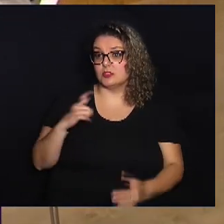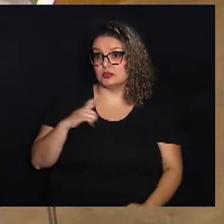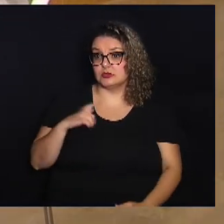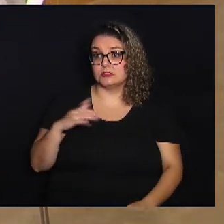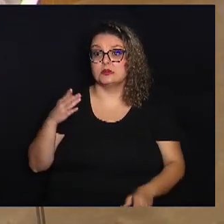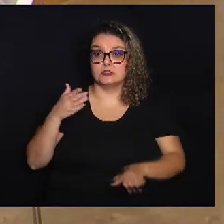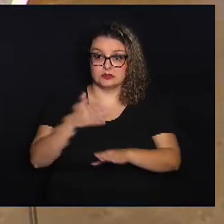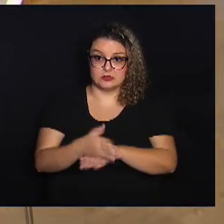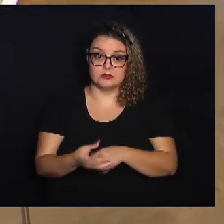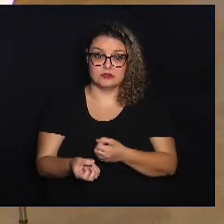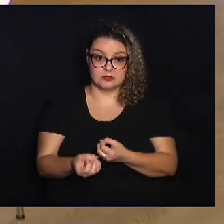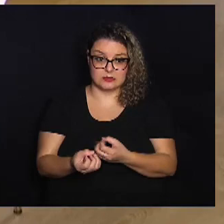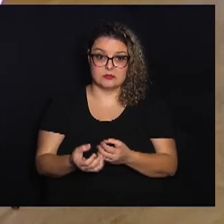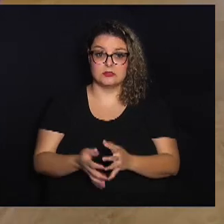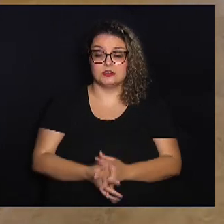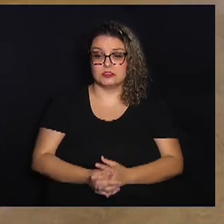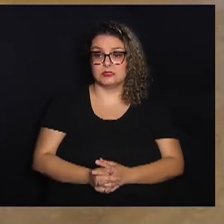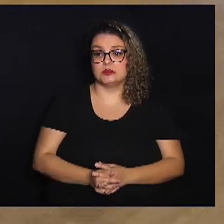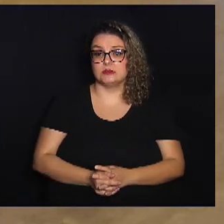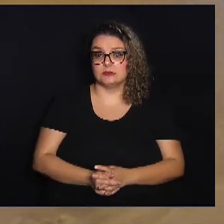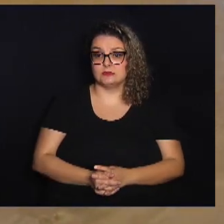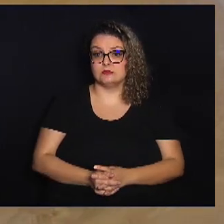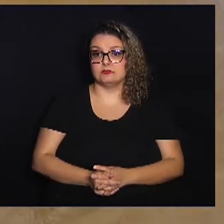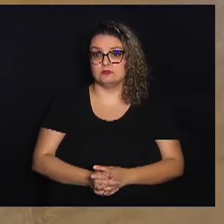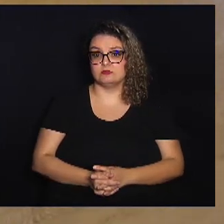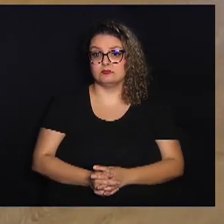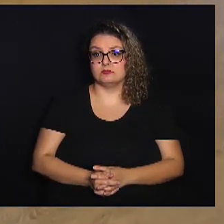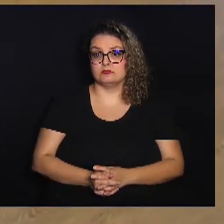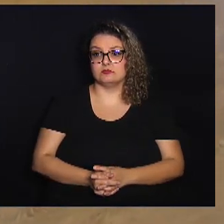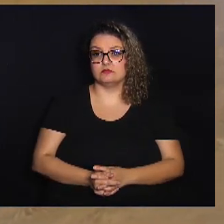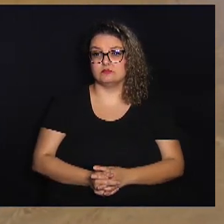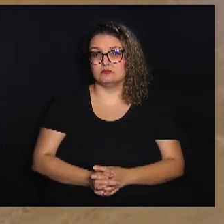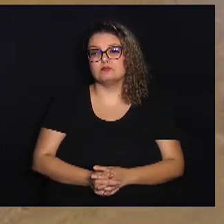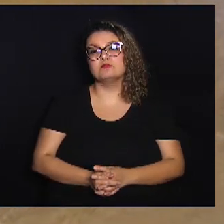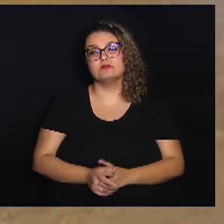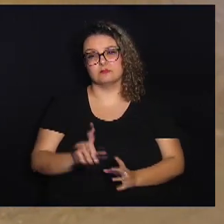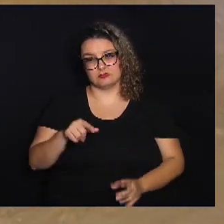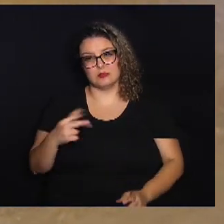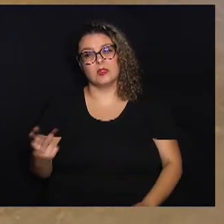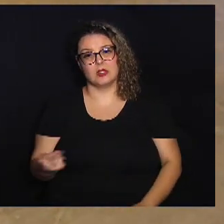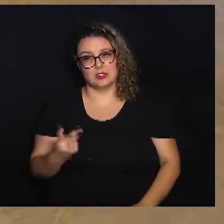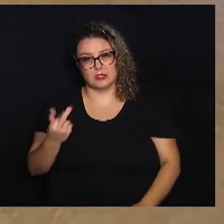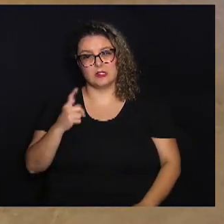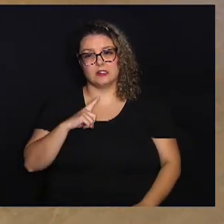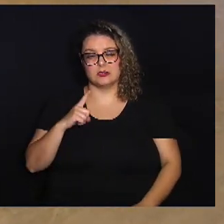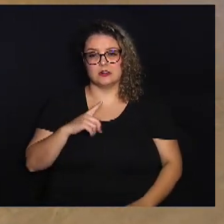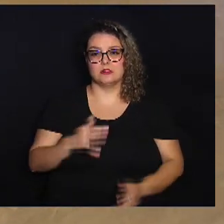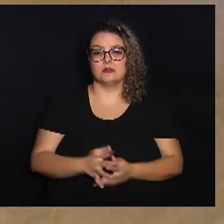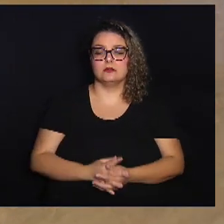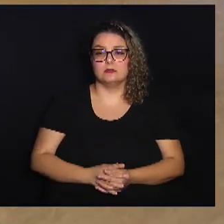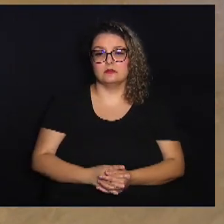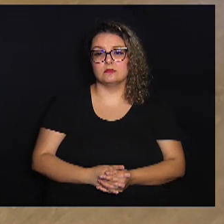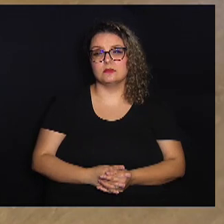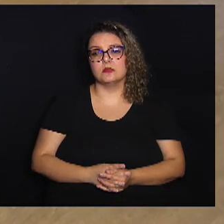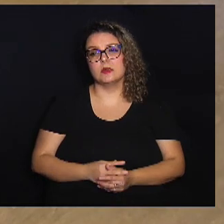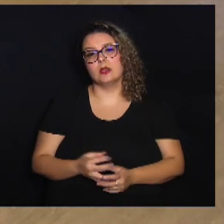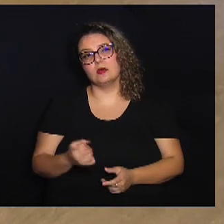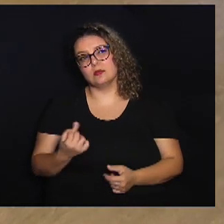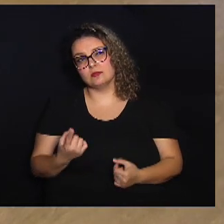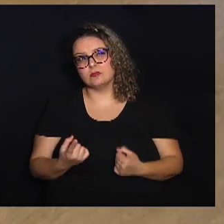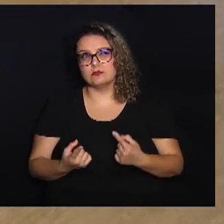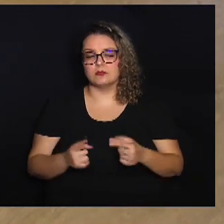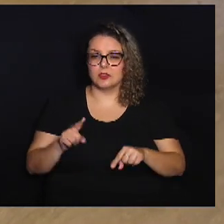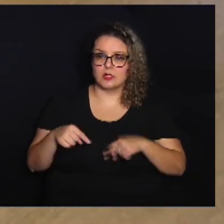acesso aos dados, então está sendo muito valorizada, né. Algumas outras